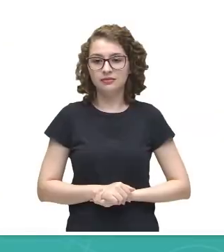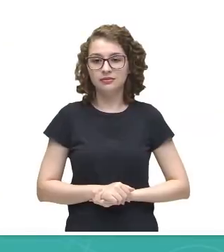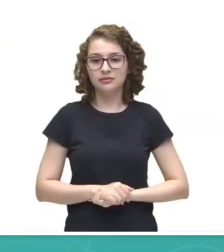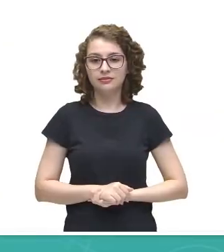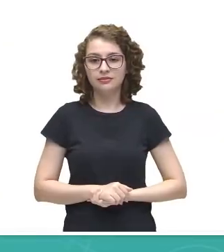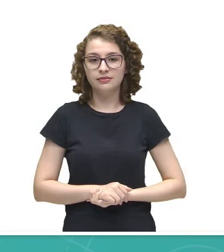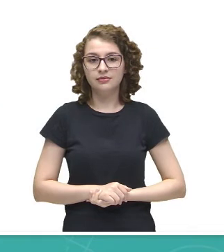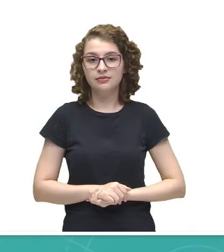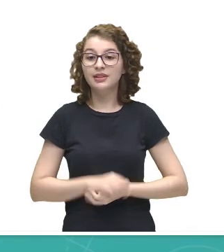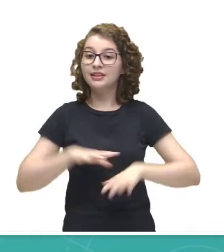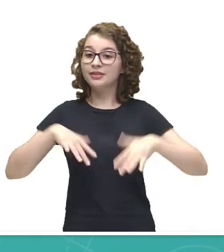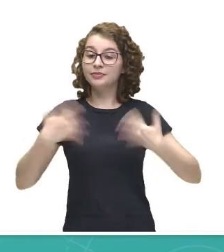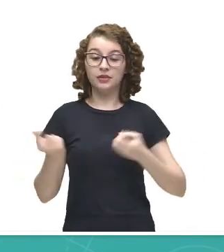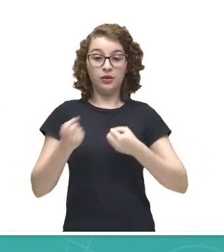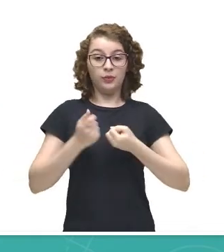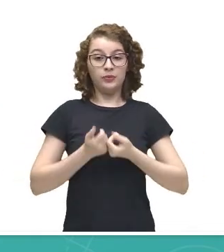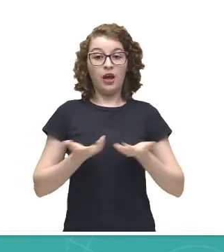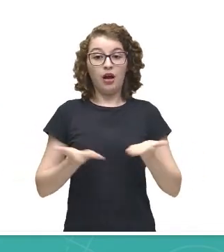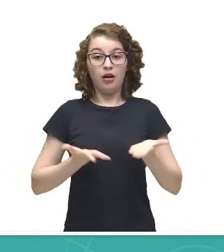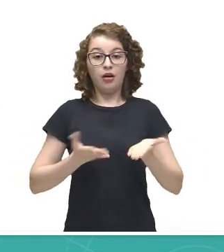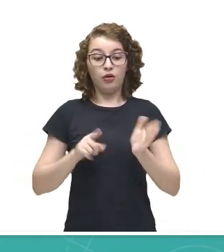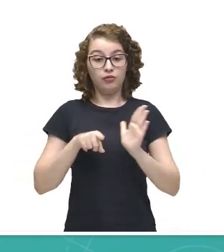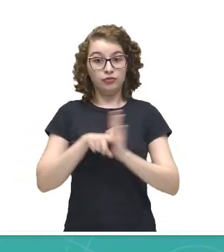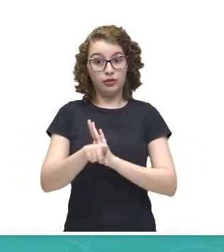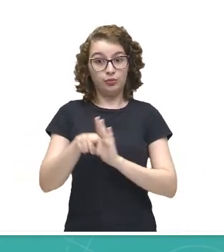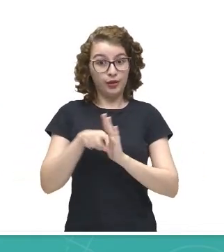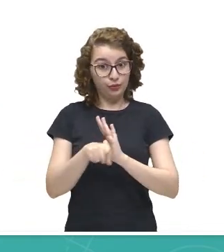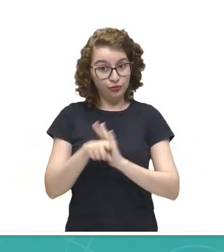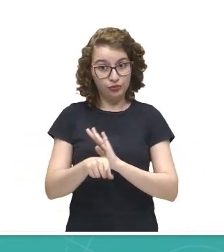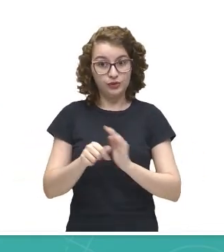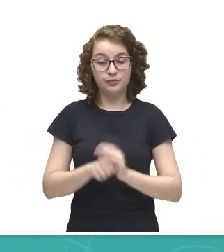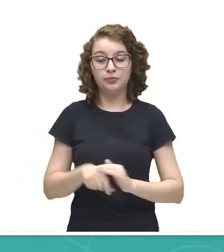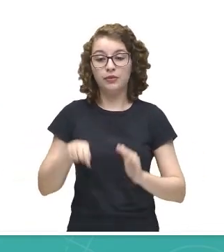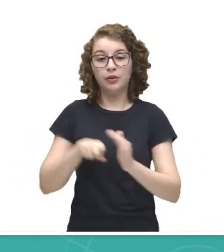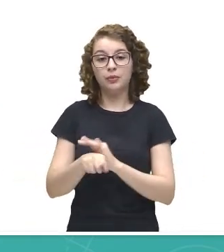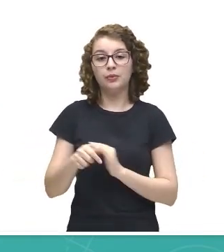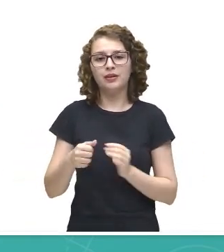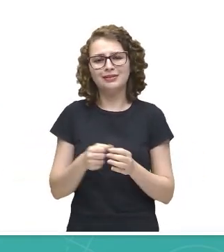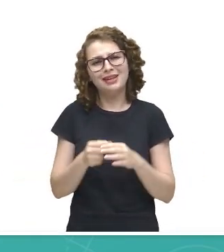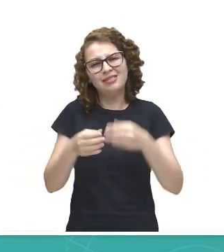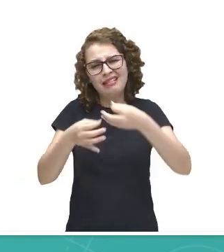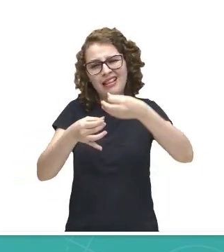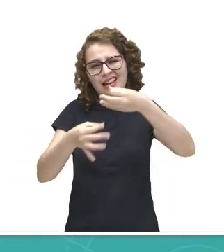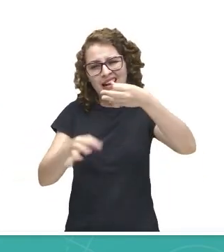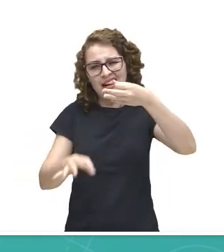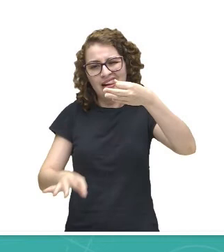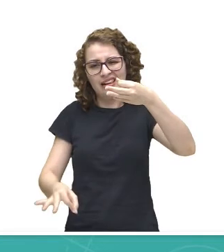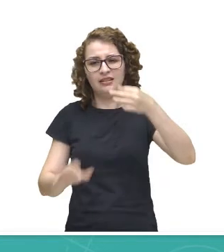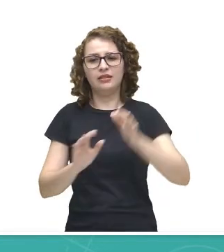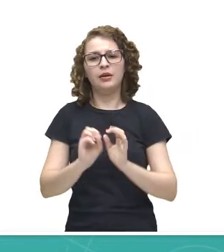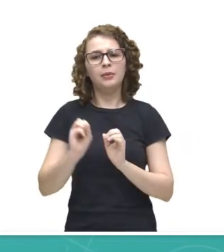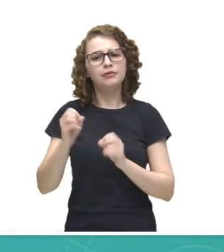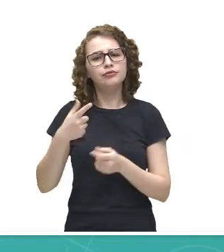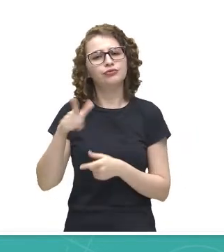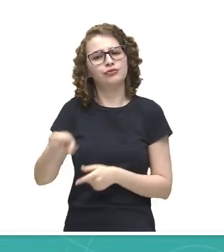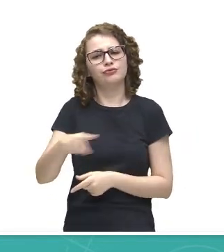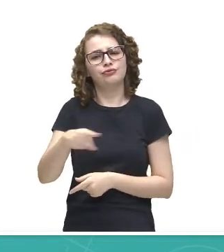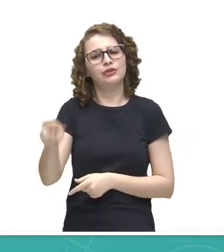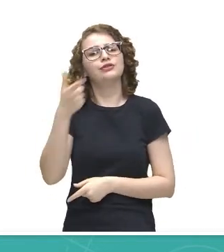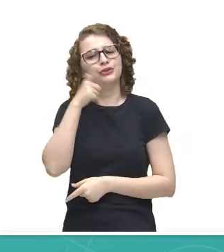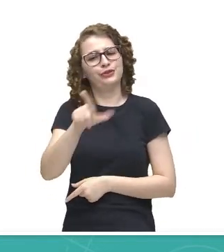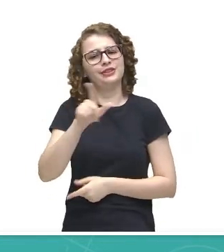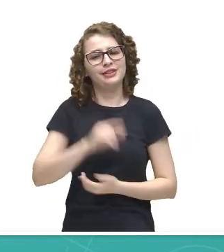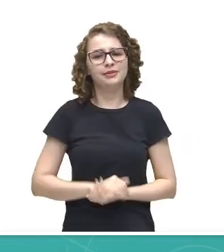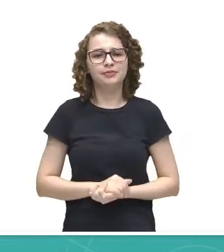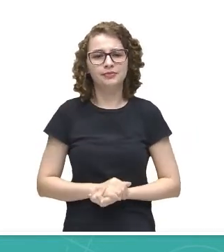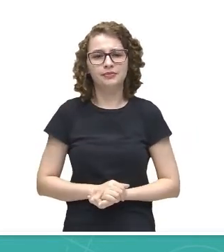Muito bem, alunos, vamos lá. Nós temos aí duas questões, tá bom? A atividade está um pouco grande, mas eu tenho certeza que vocês vão conseguir. Primeiro, vocês